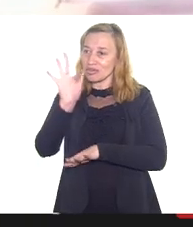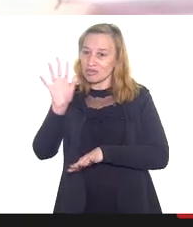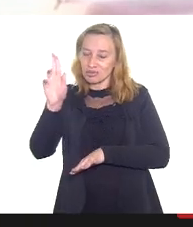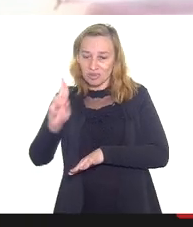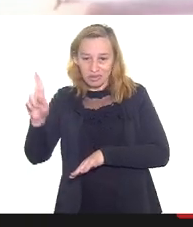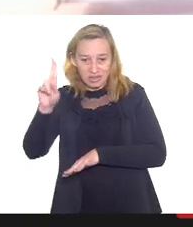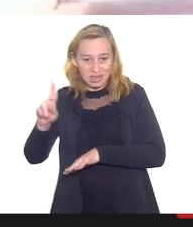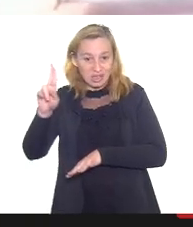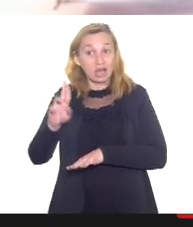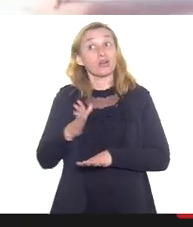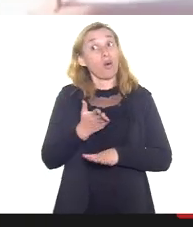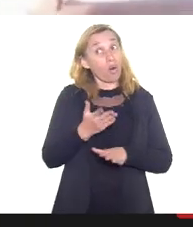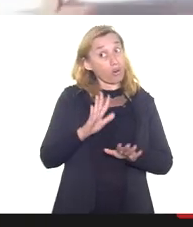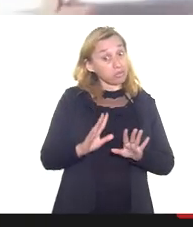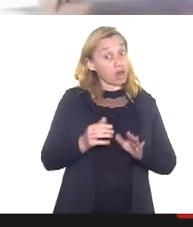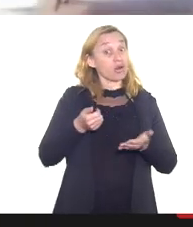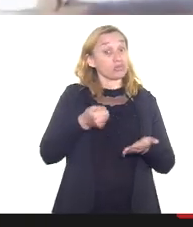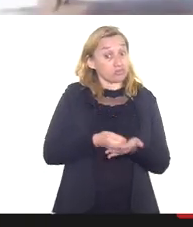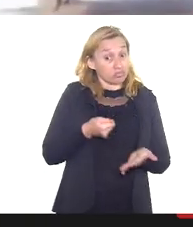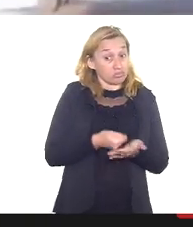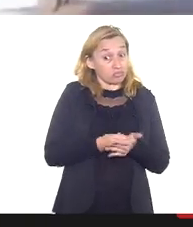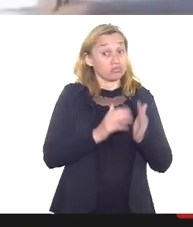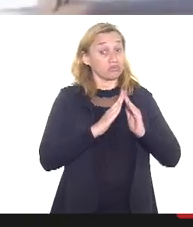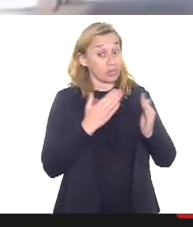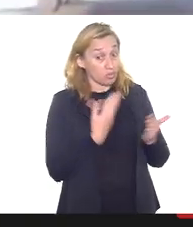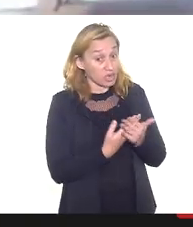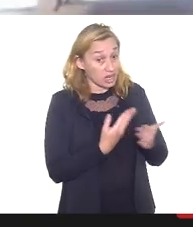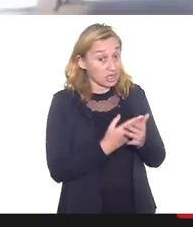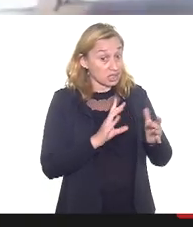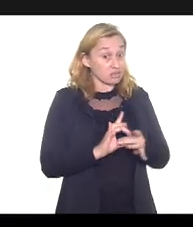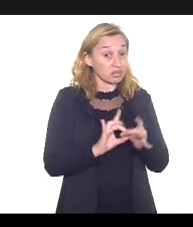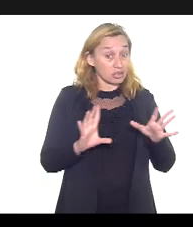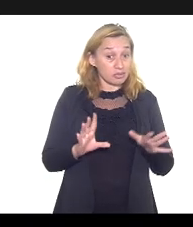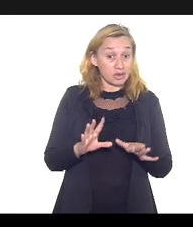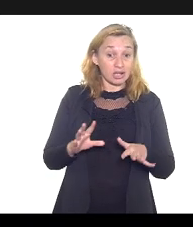oferecer isso aos jovens desde o ensino fundamental.